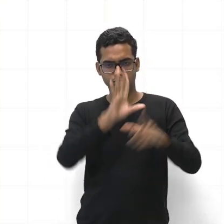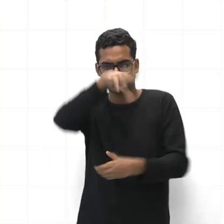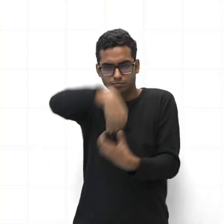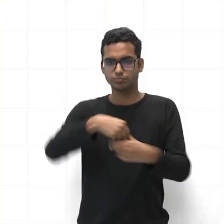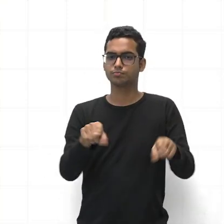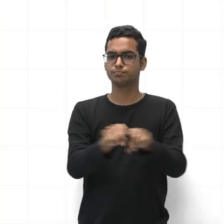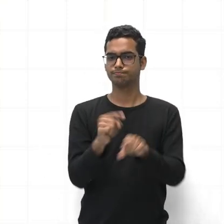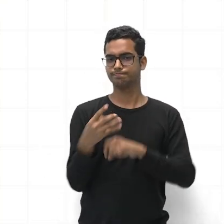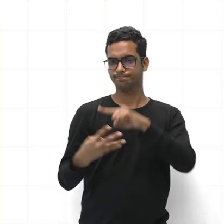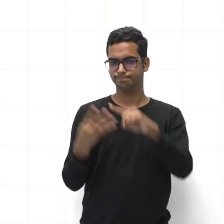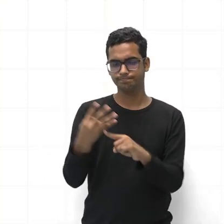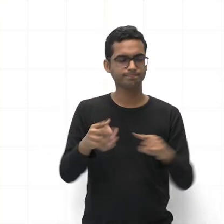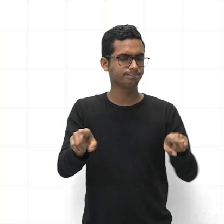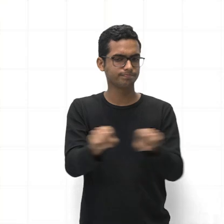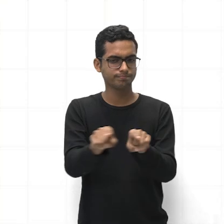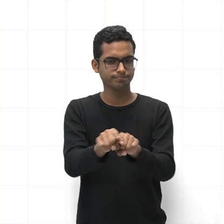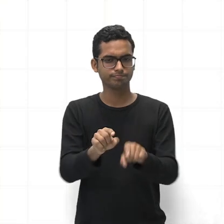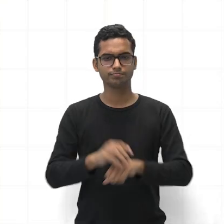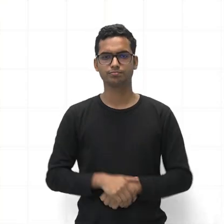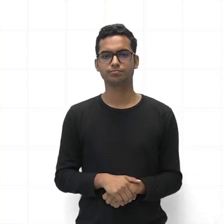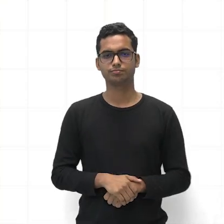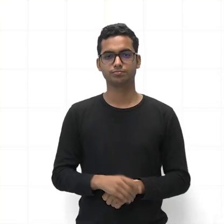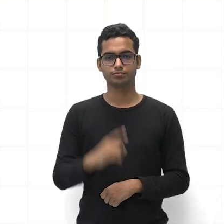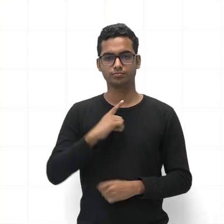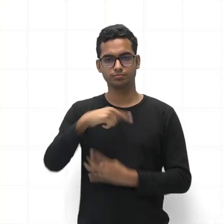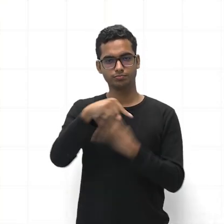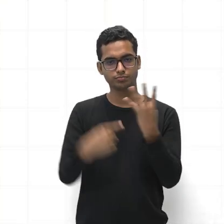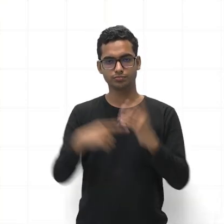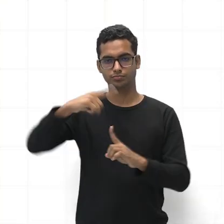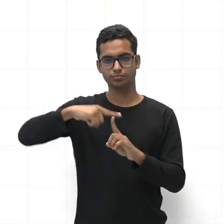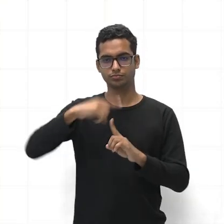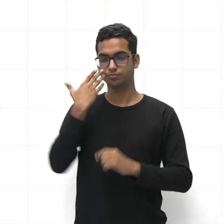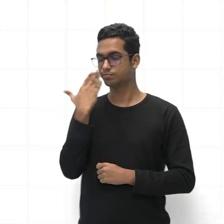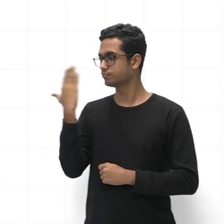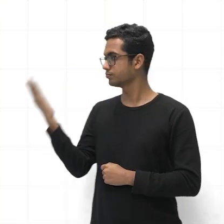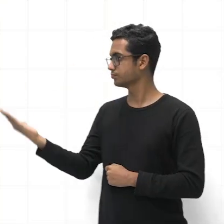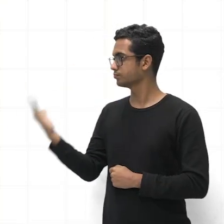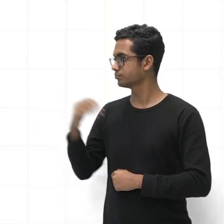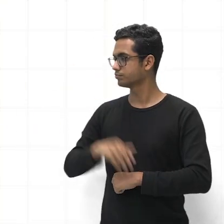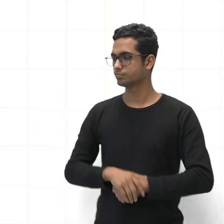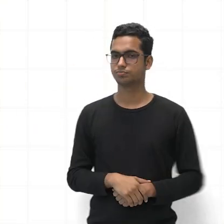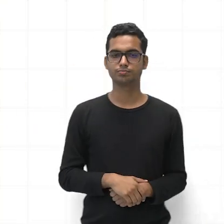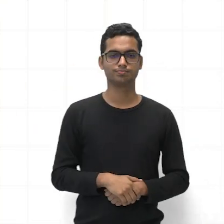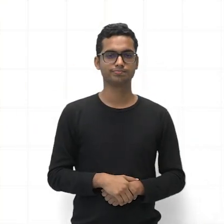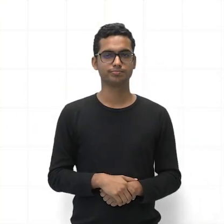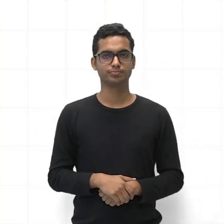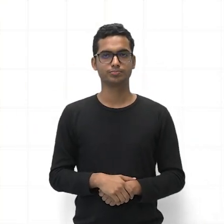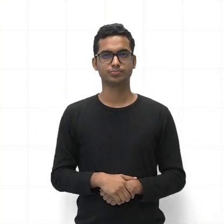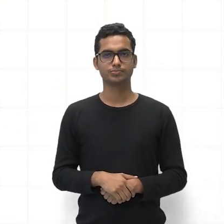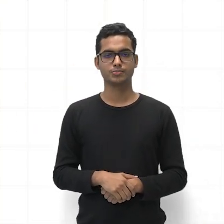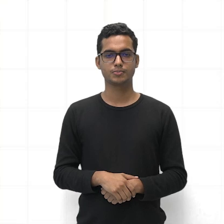o quadrilátero retângulo, losango, trapézio, paralelogramo, né? Nós temos aí também o quadrado, que